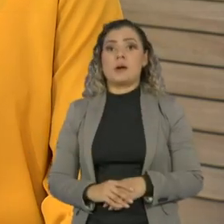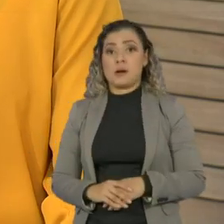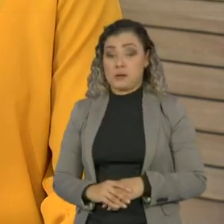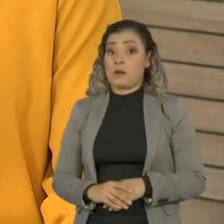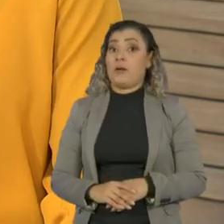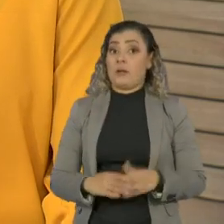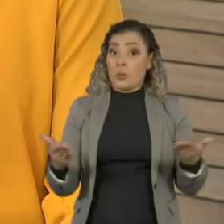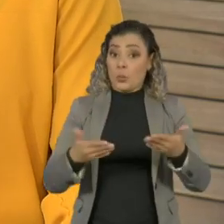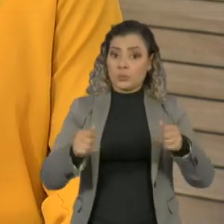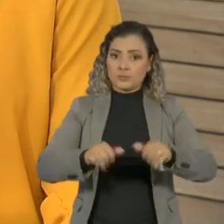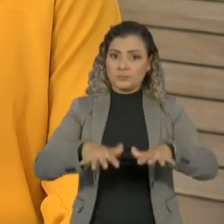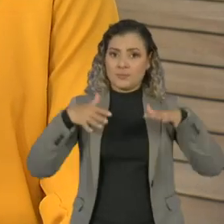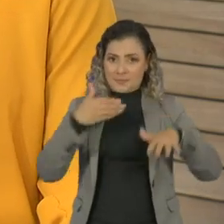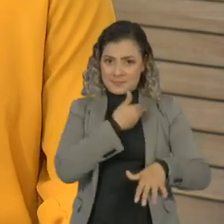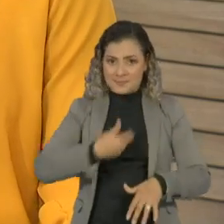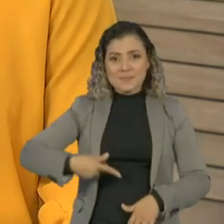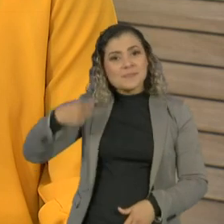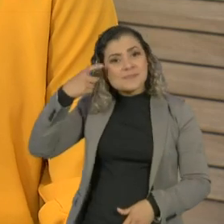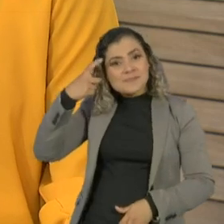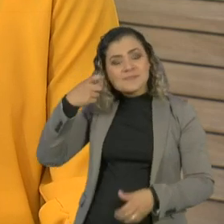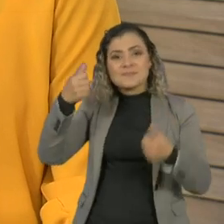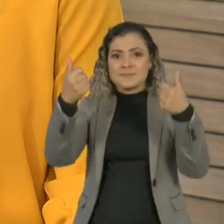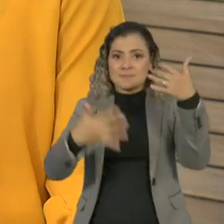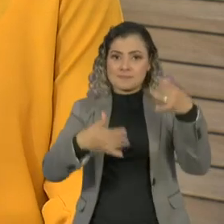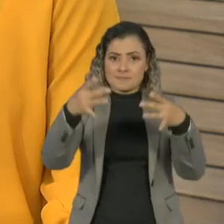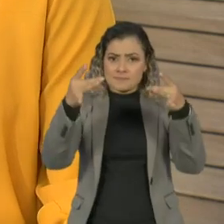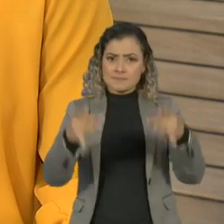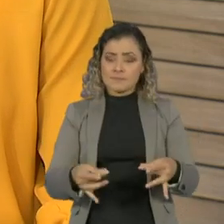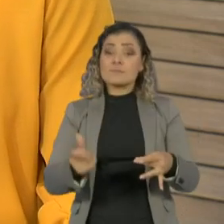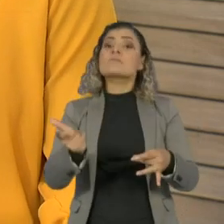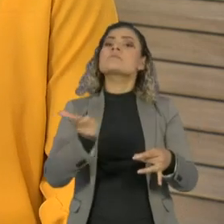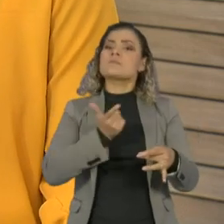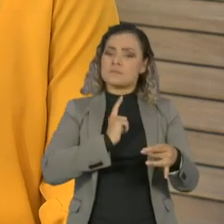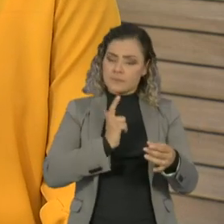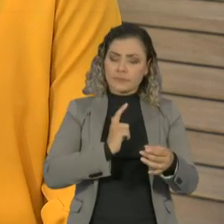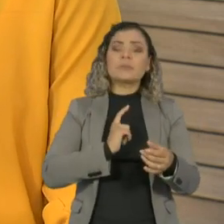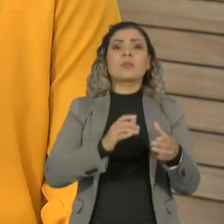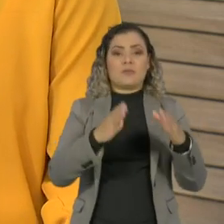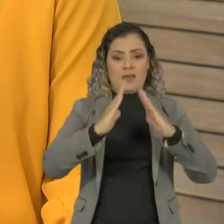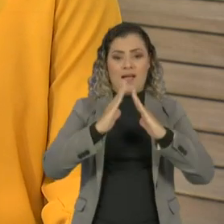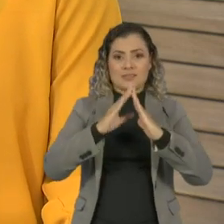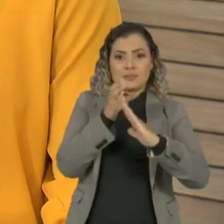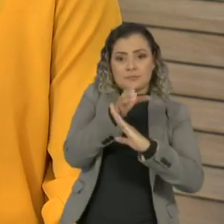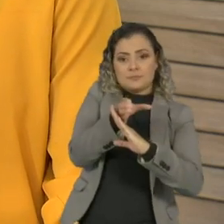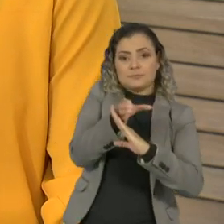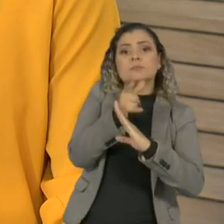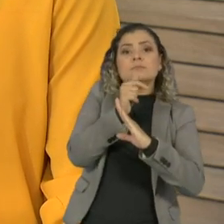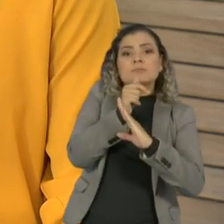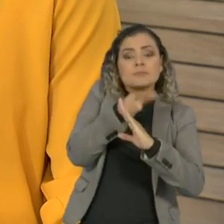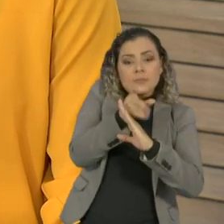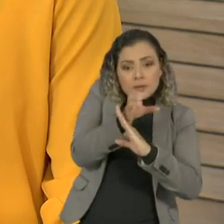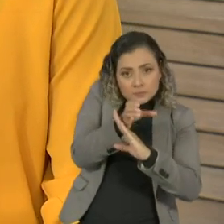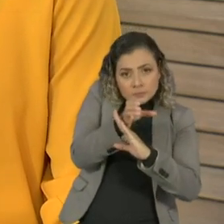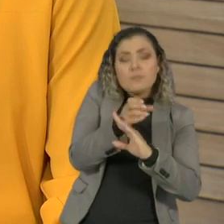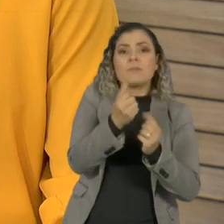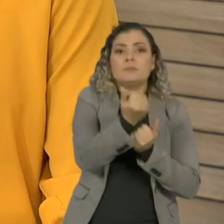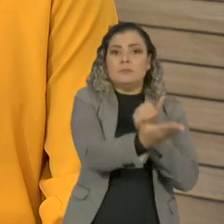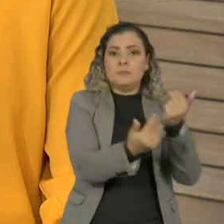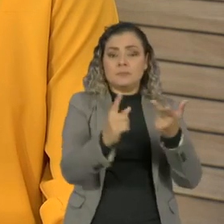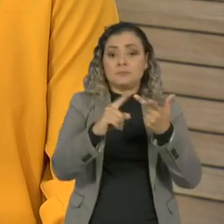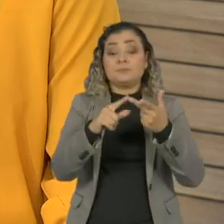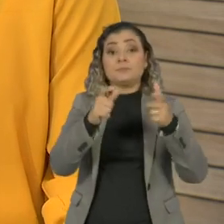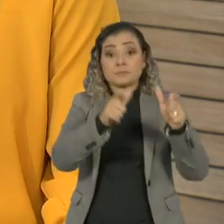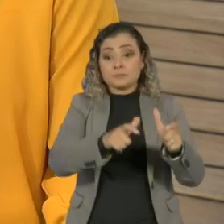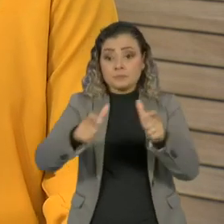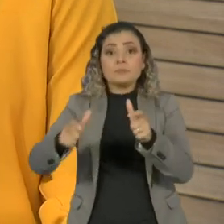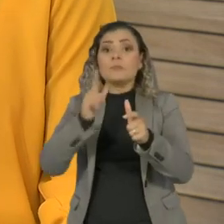Na coletiva de hoje, o governador João Dória disse que foram instaladas caixas d'água e pontos de água corrente em